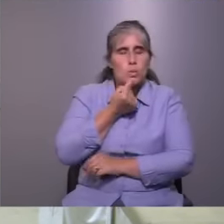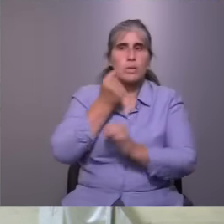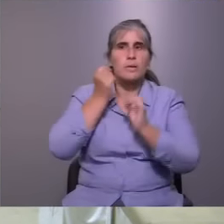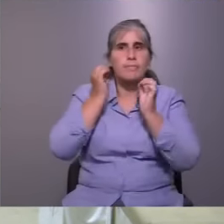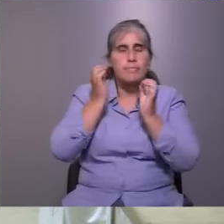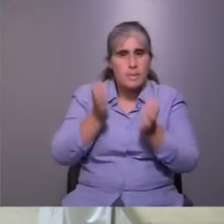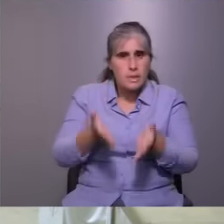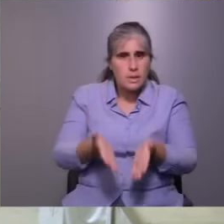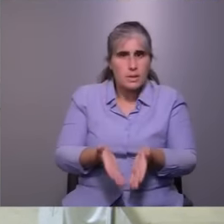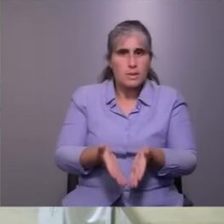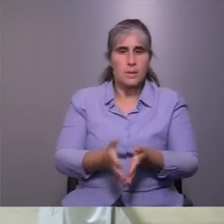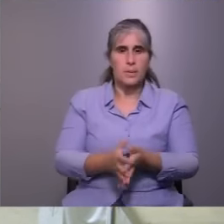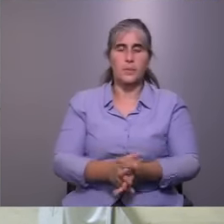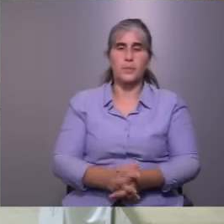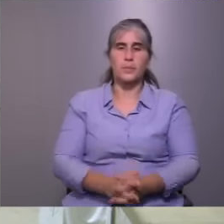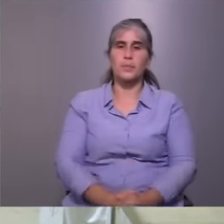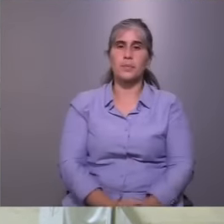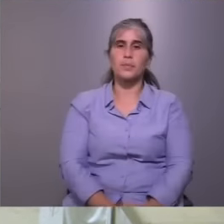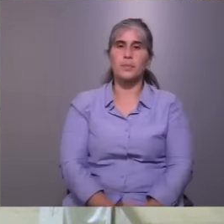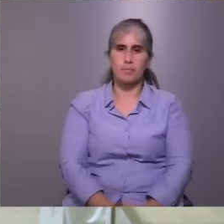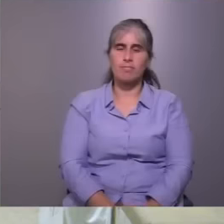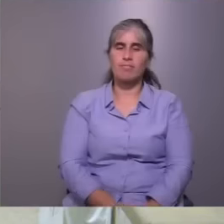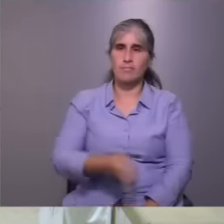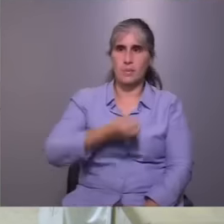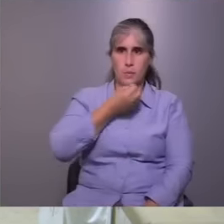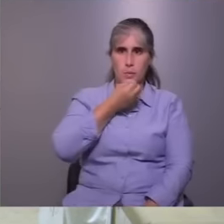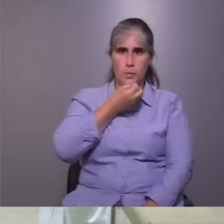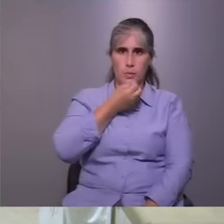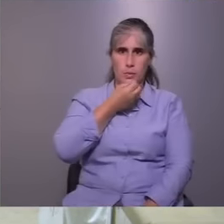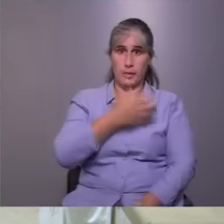Rezai, rezai